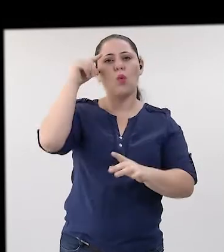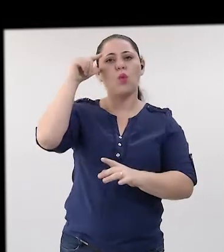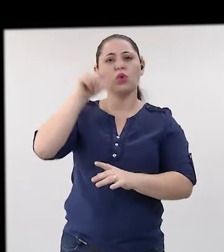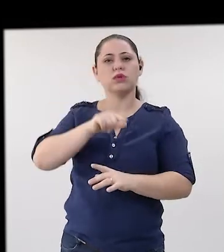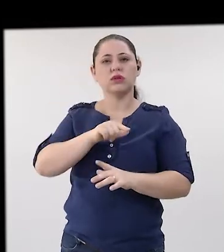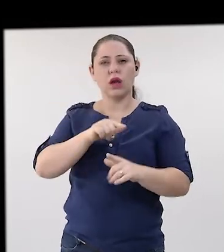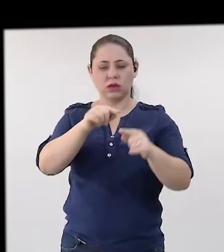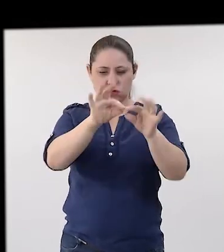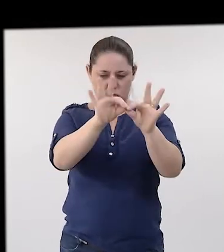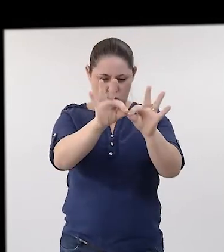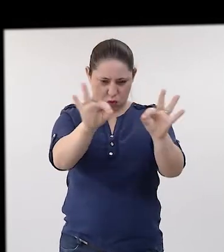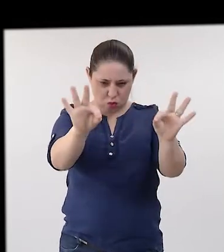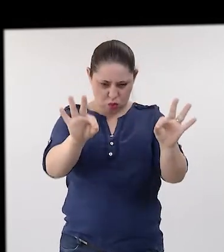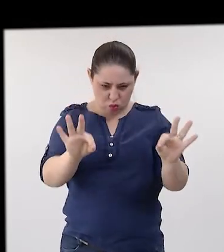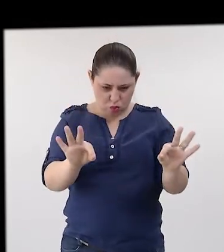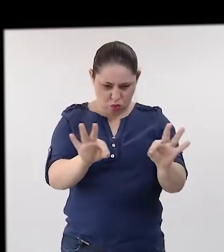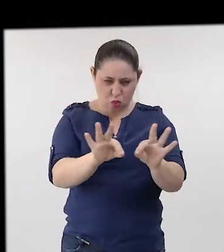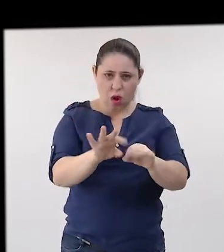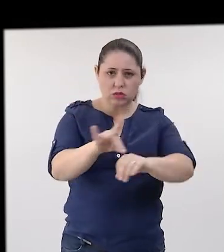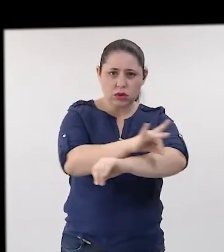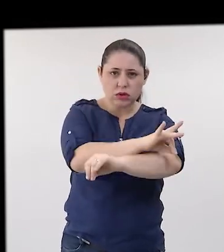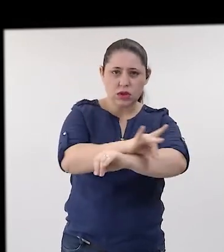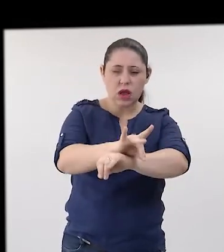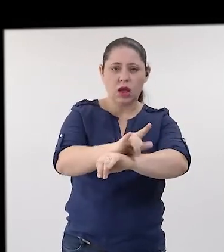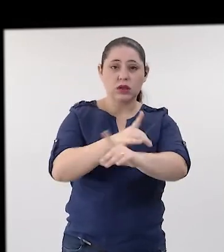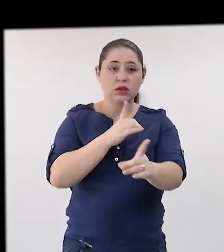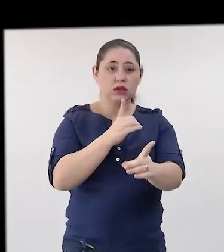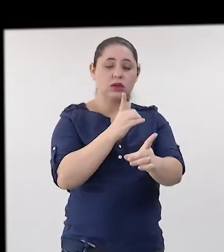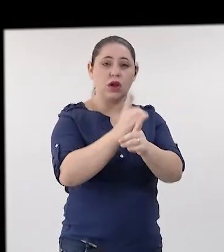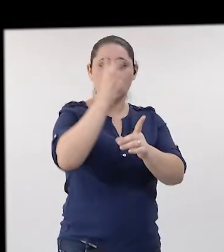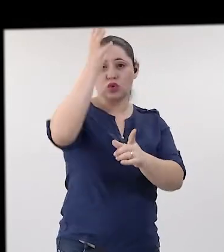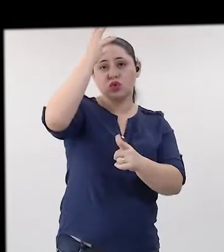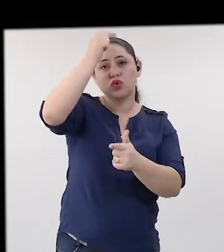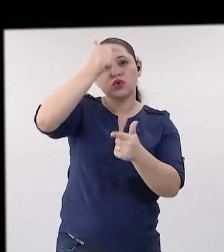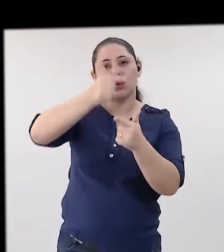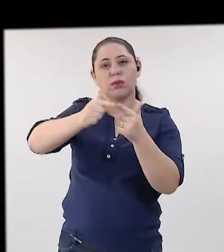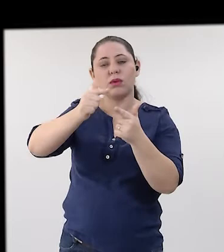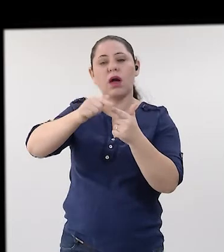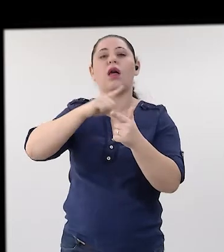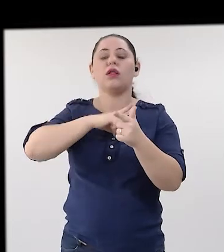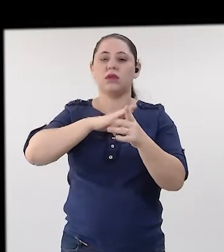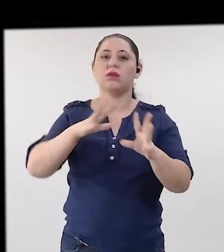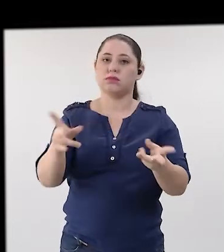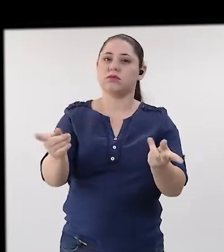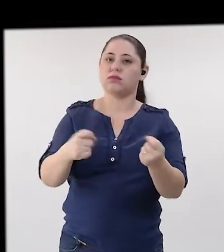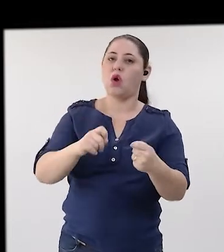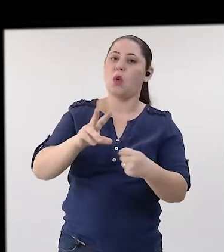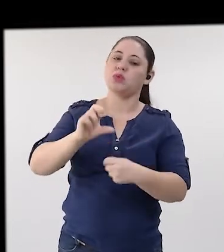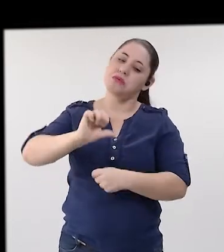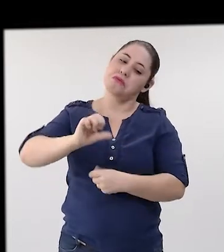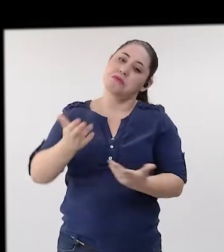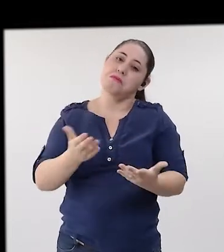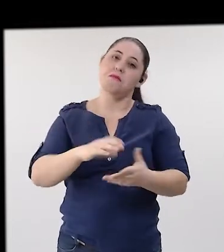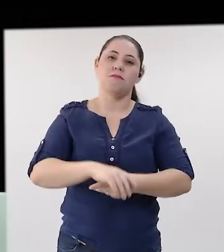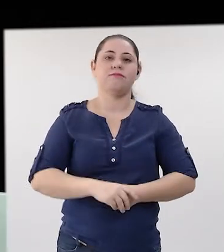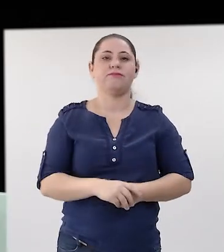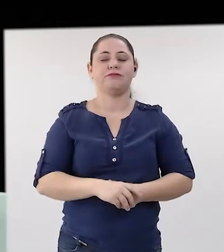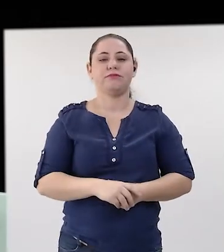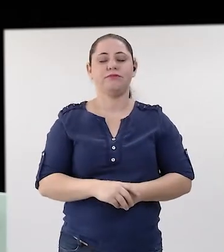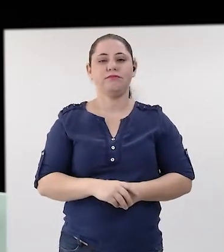gente tem, a gente consegue metrificar e identificar então se essa solução ela tem potencial ou